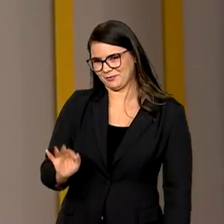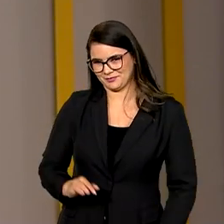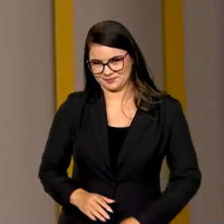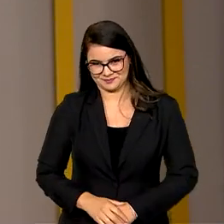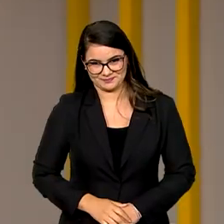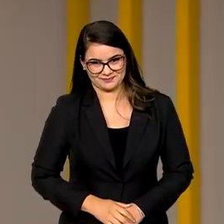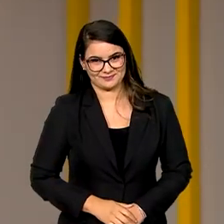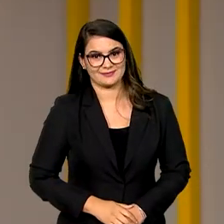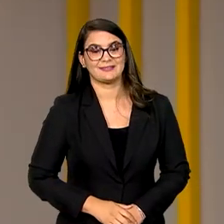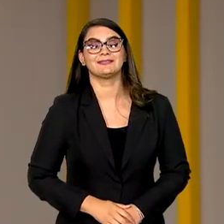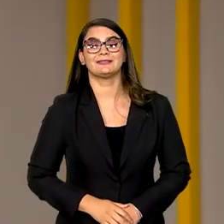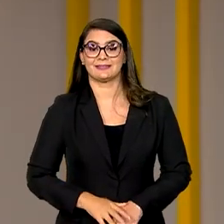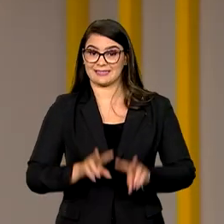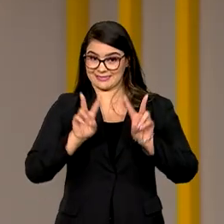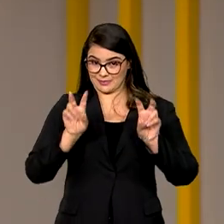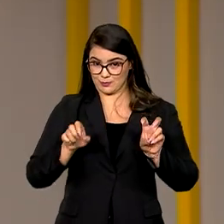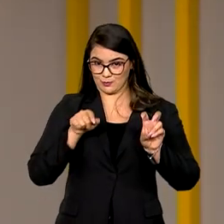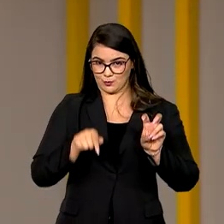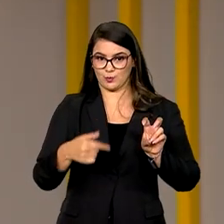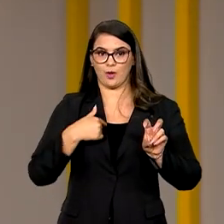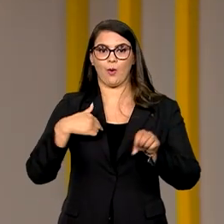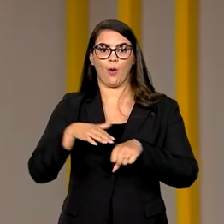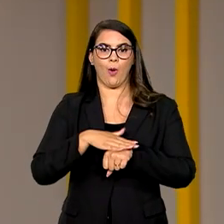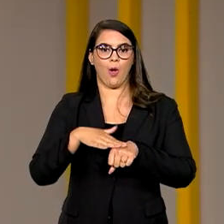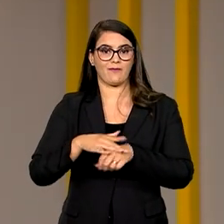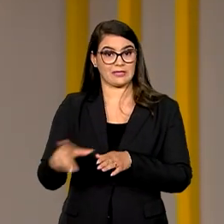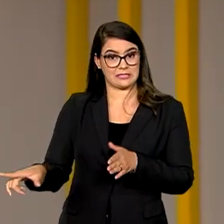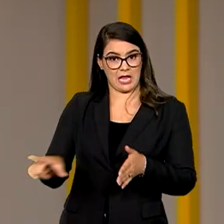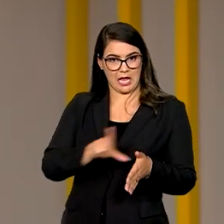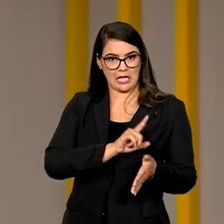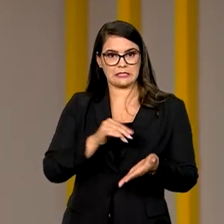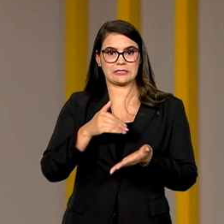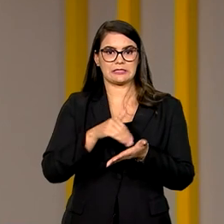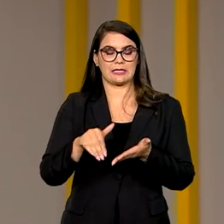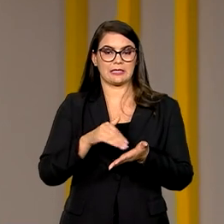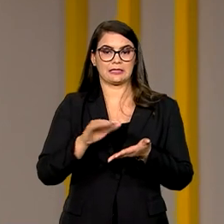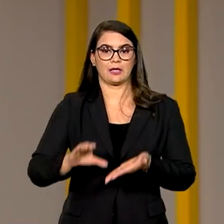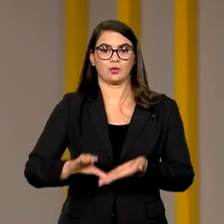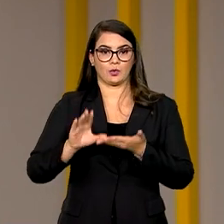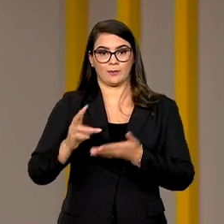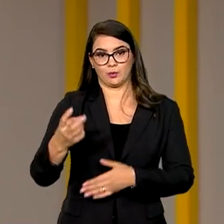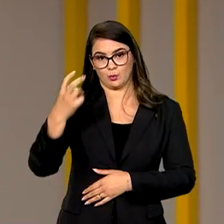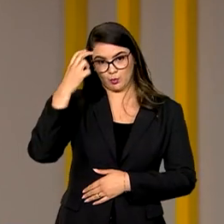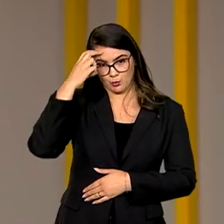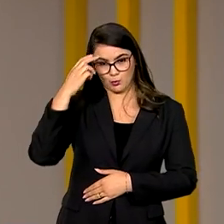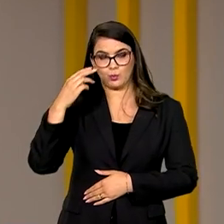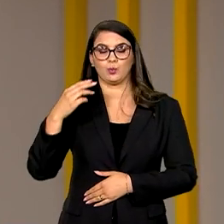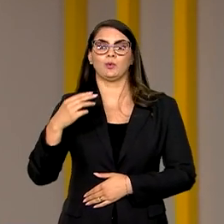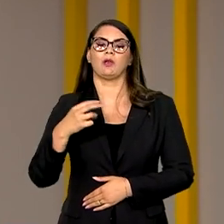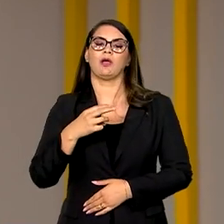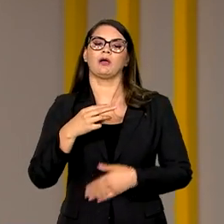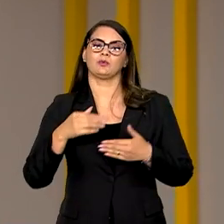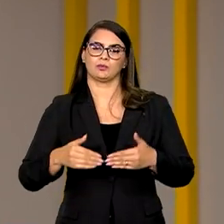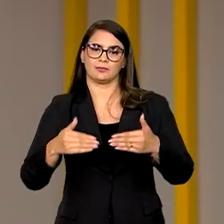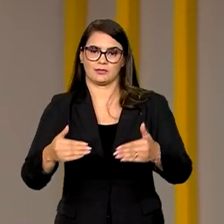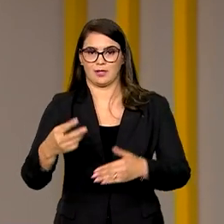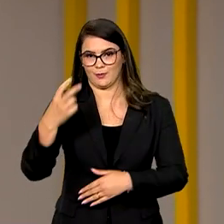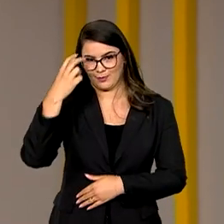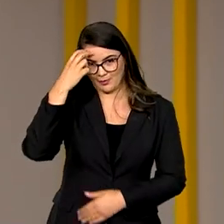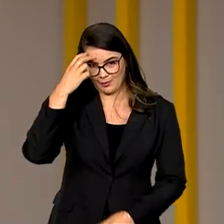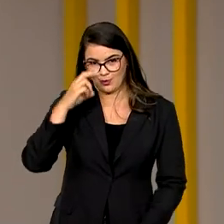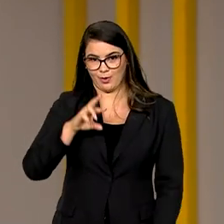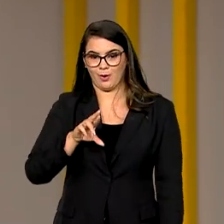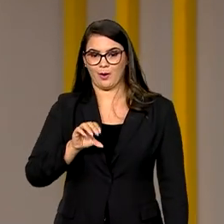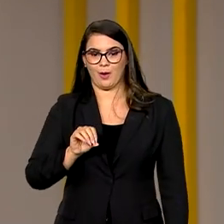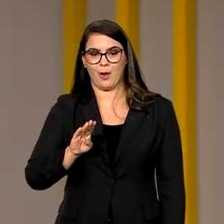Distrito Federal. Sobre esse assunto, eu conversei mais cedo com a secretária dos Comitês de Cultura do Ministério da Cultura,